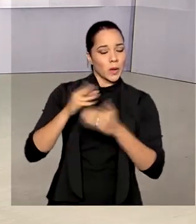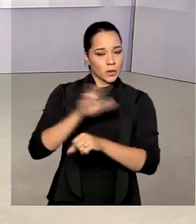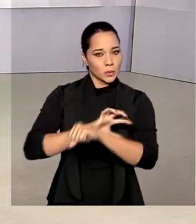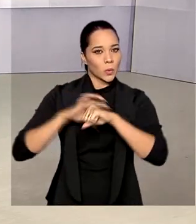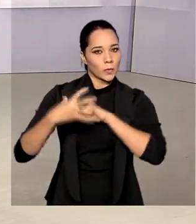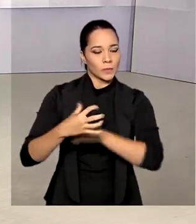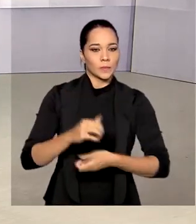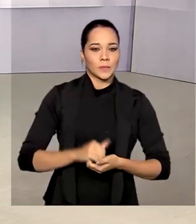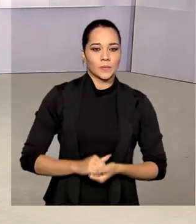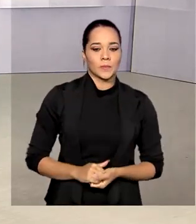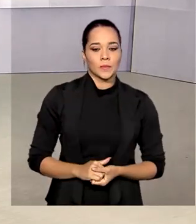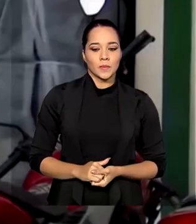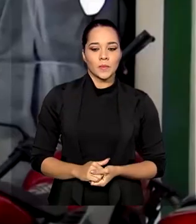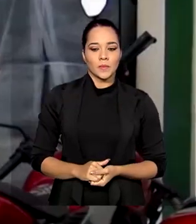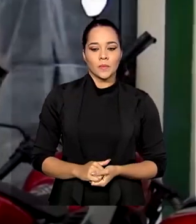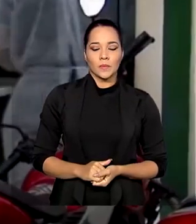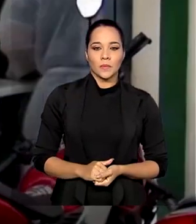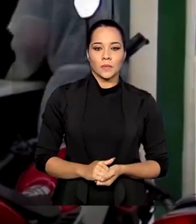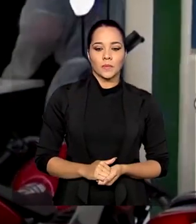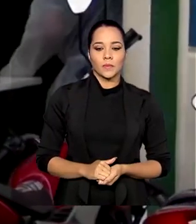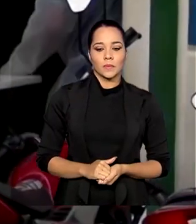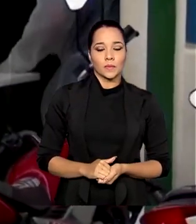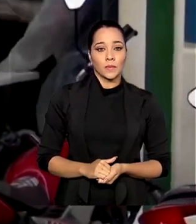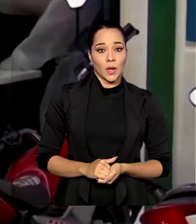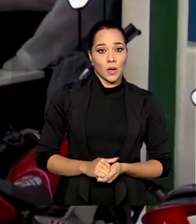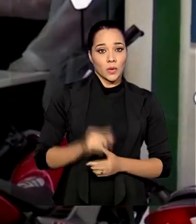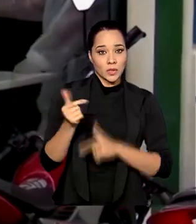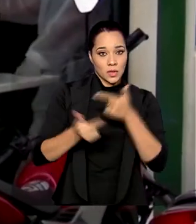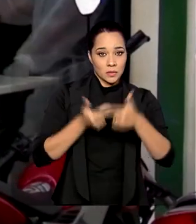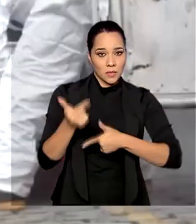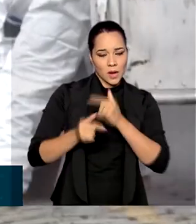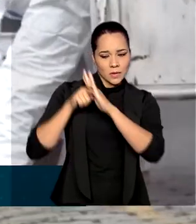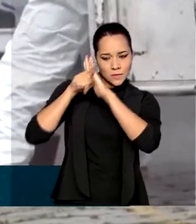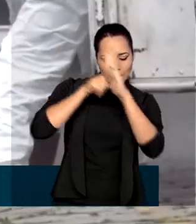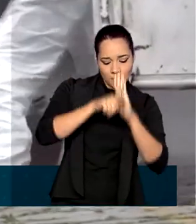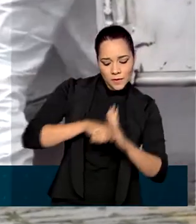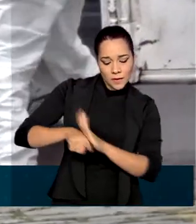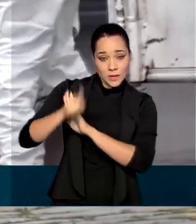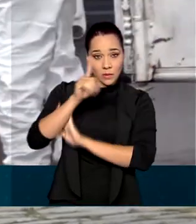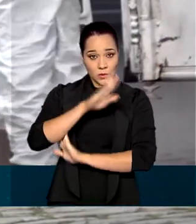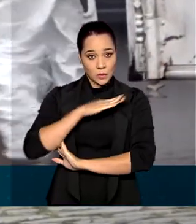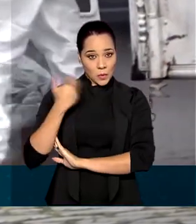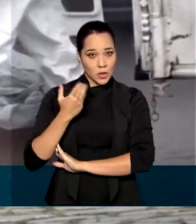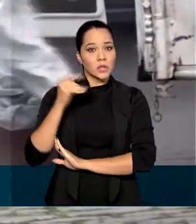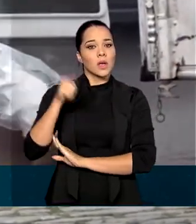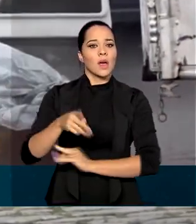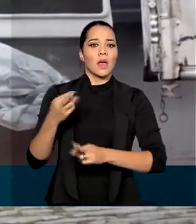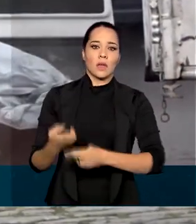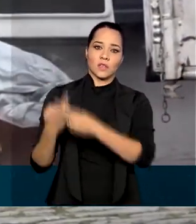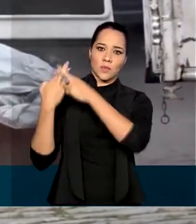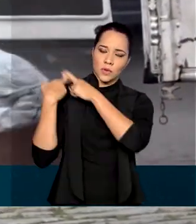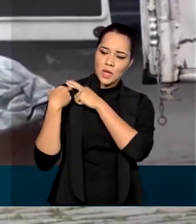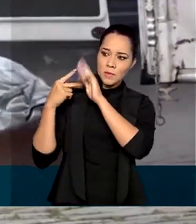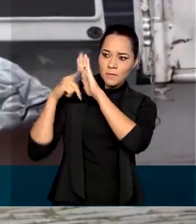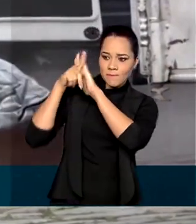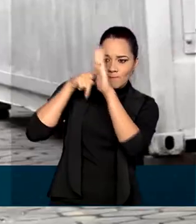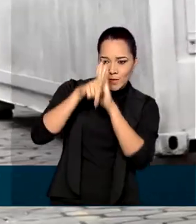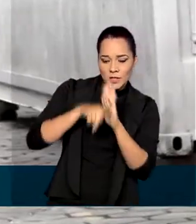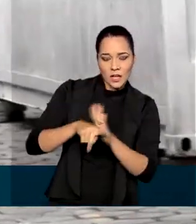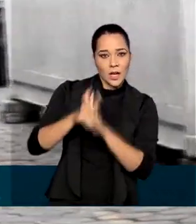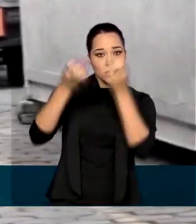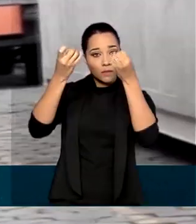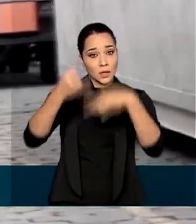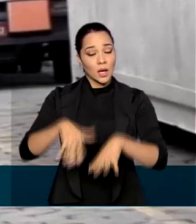de covid-19. Os serviços de verificação de óbito são os responsáveis por investigar e